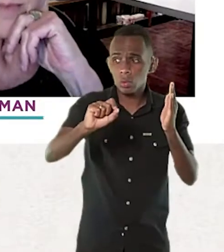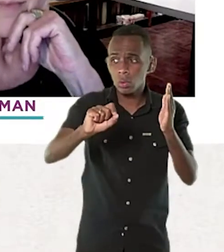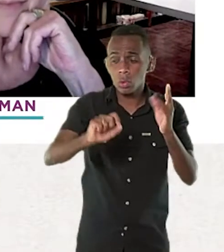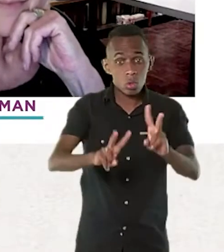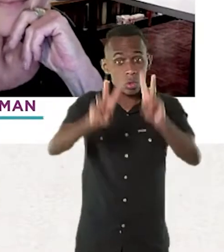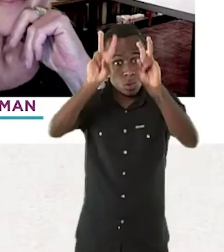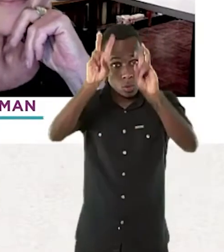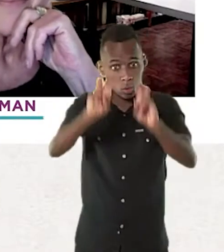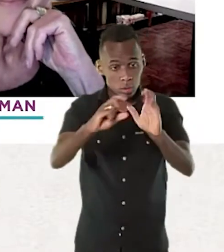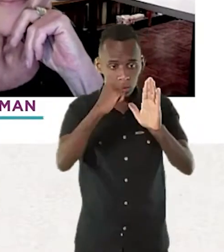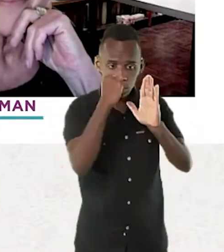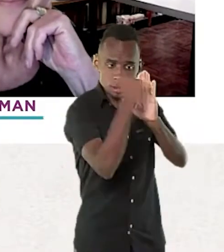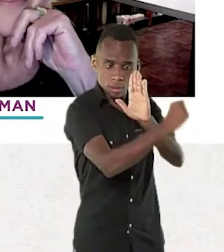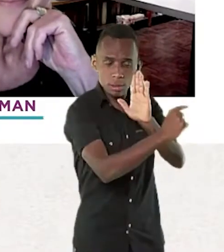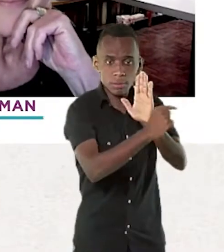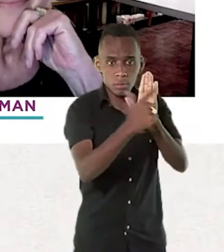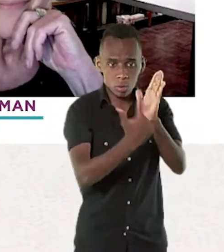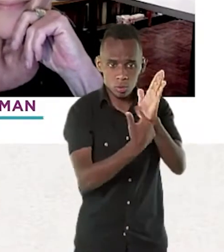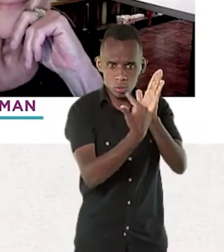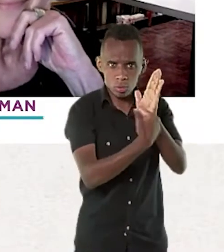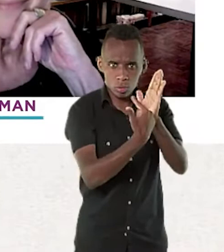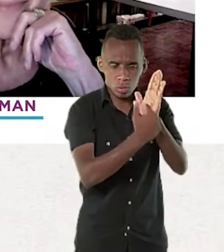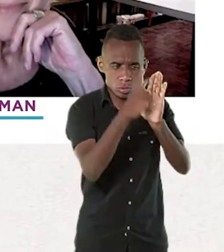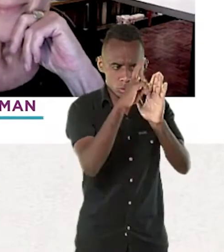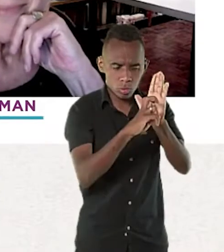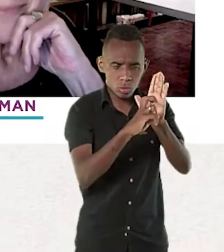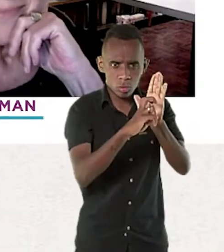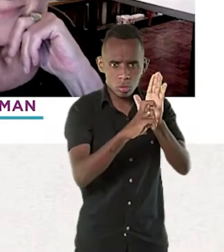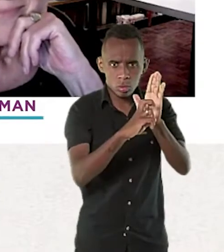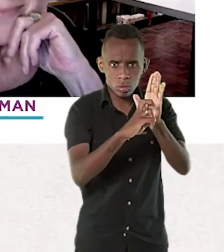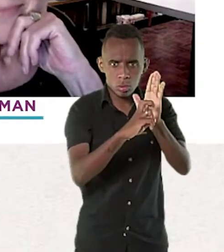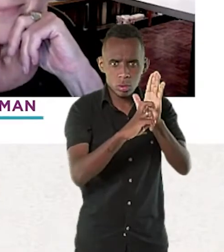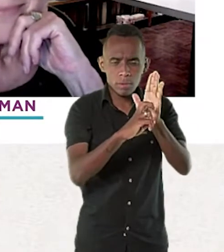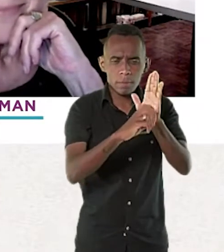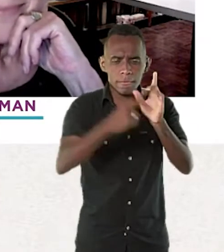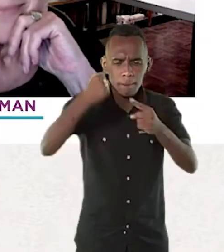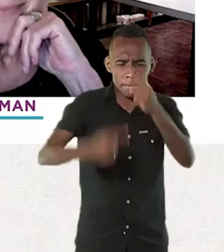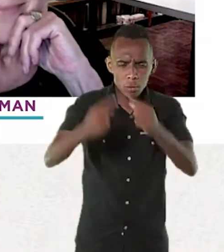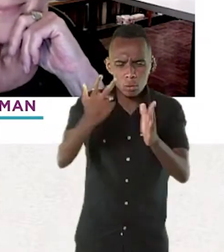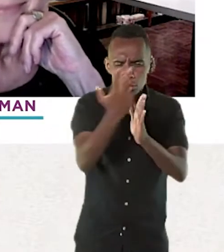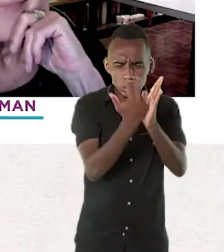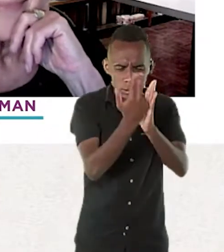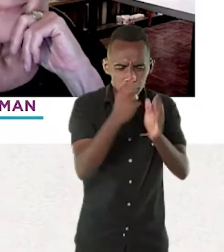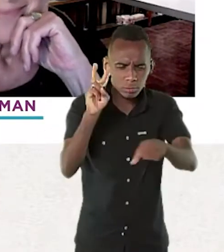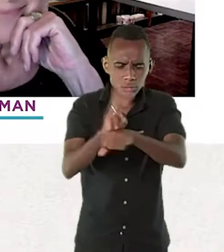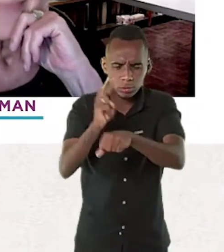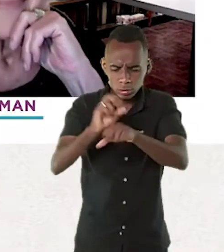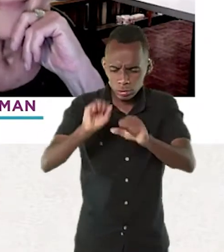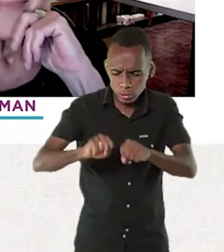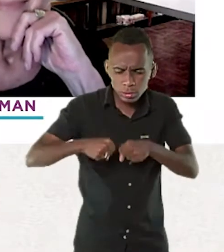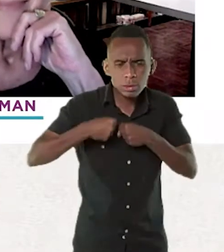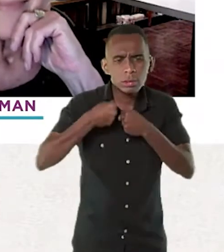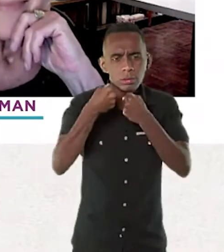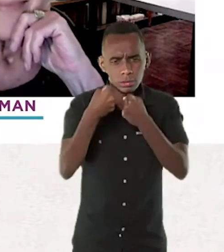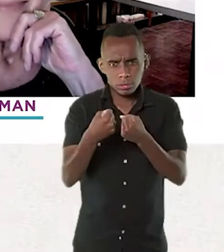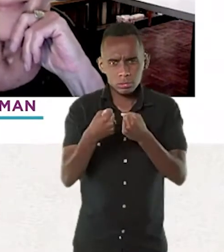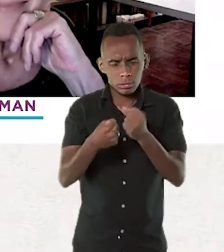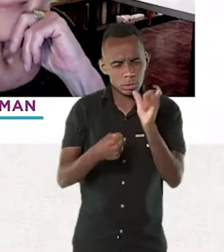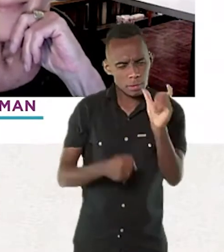seu livro é Política da Imagem, Vigilância e Resistência. Duas